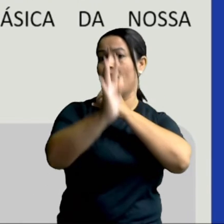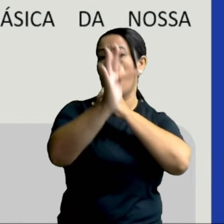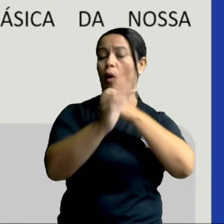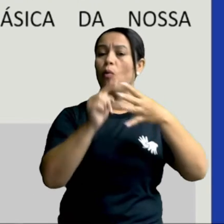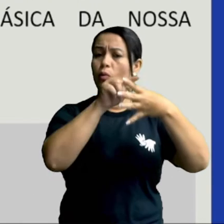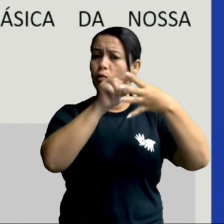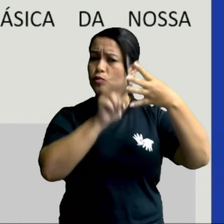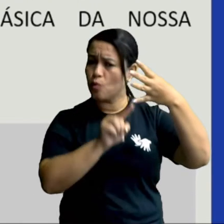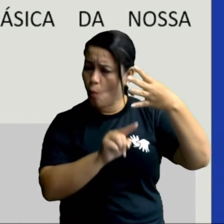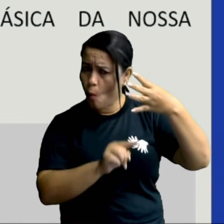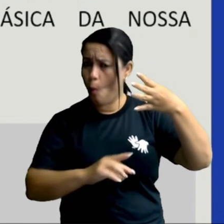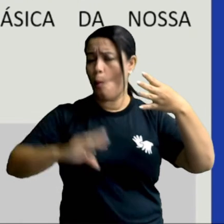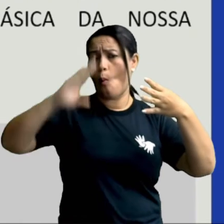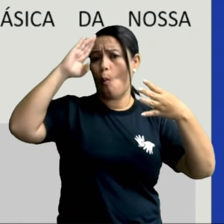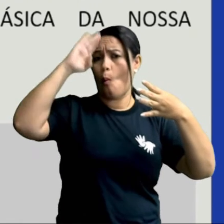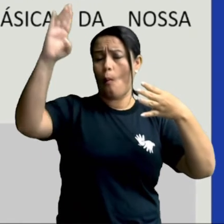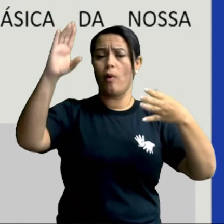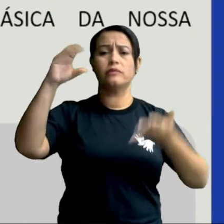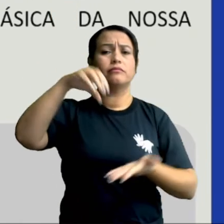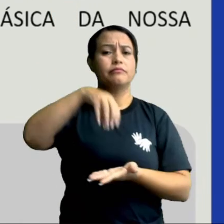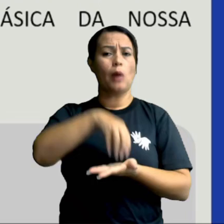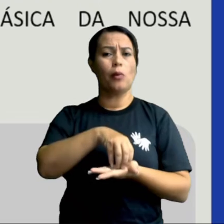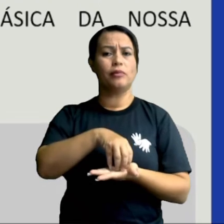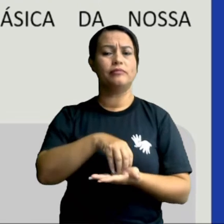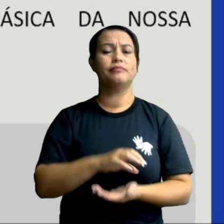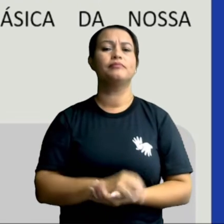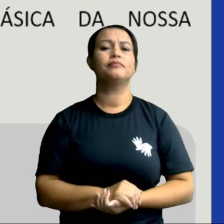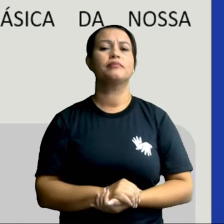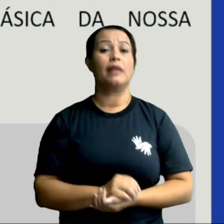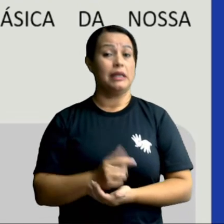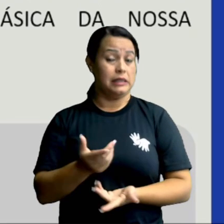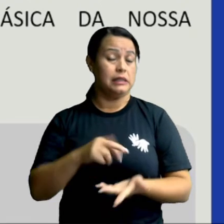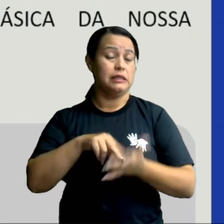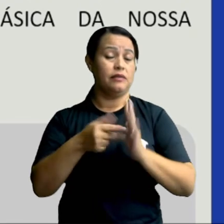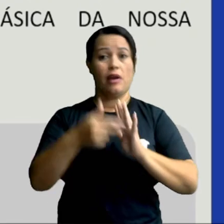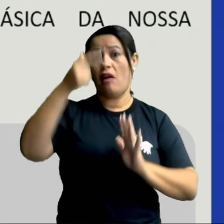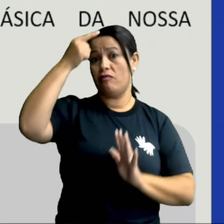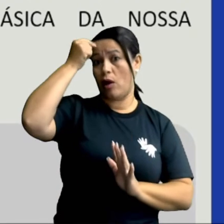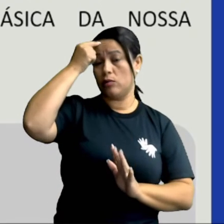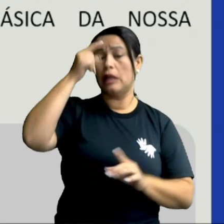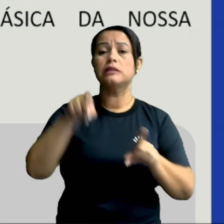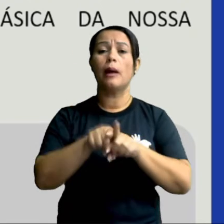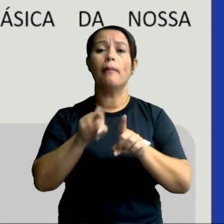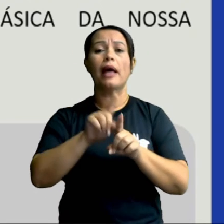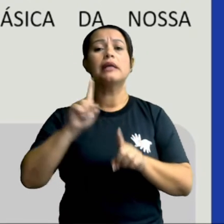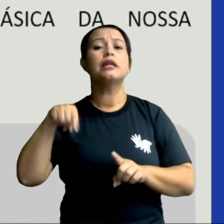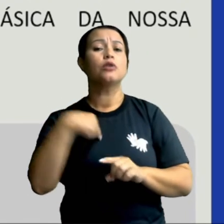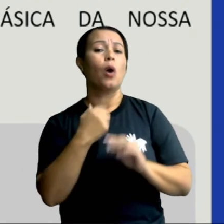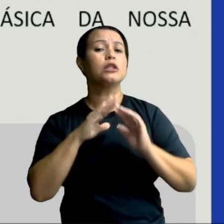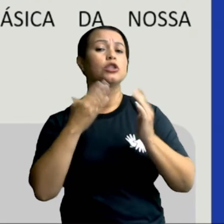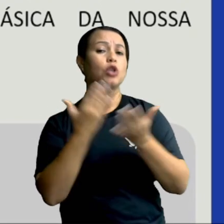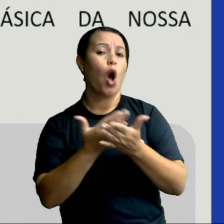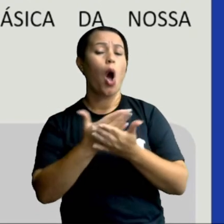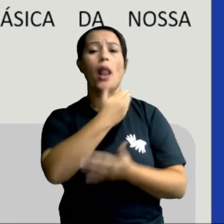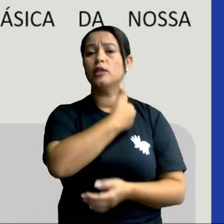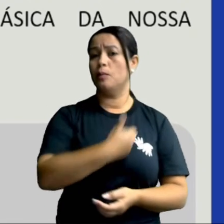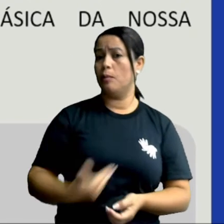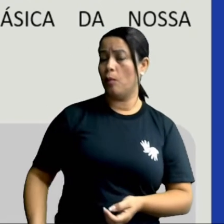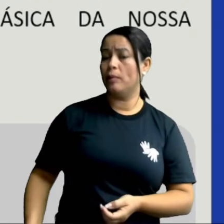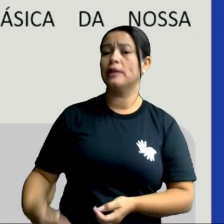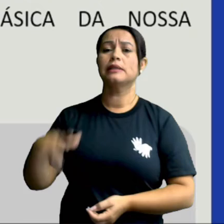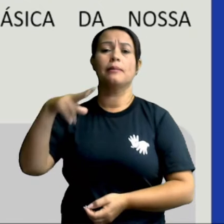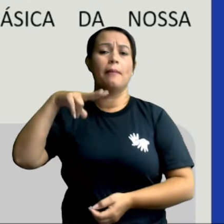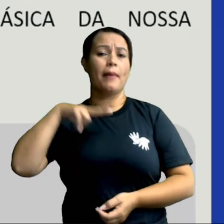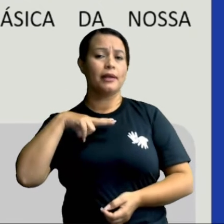são centros de ensino superior. Além das nossas escolas públicas e das escolas particulares